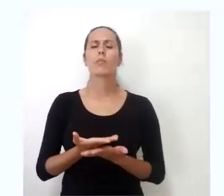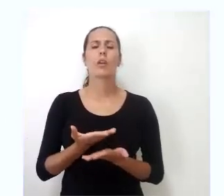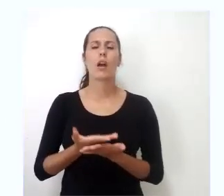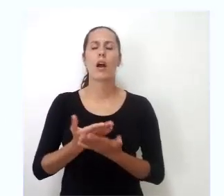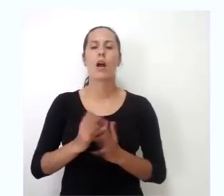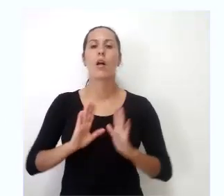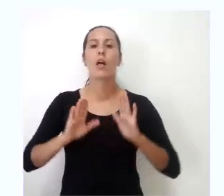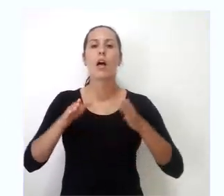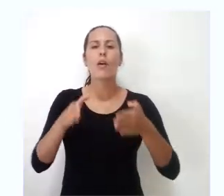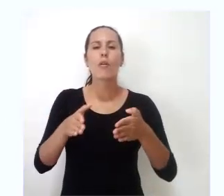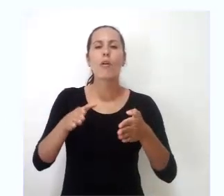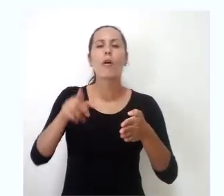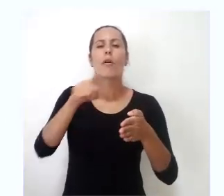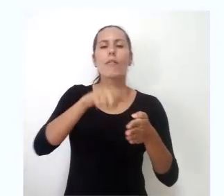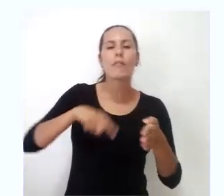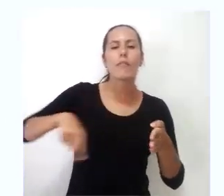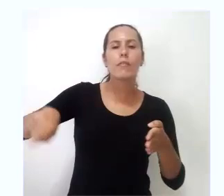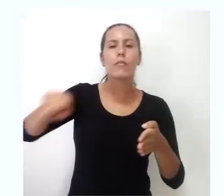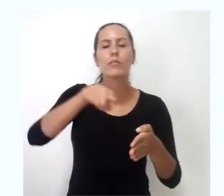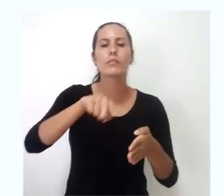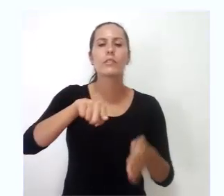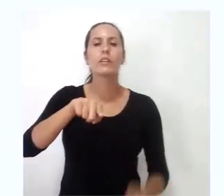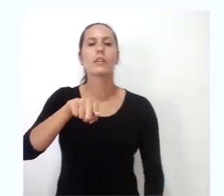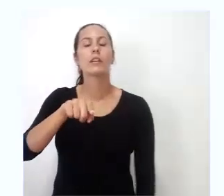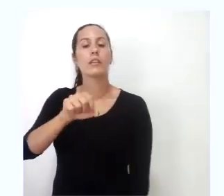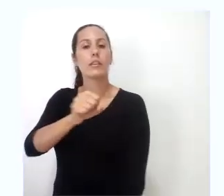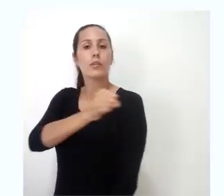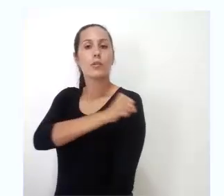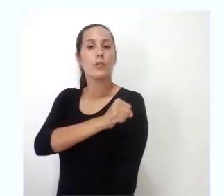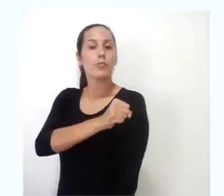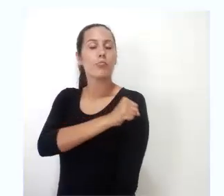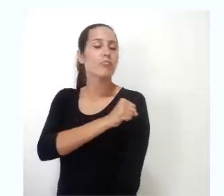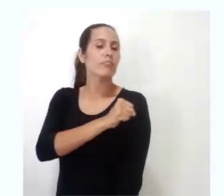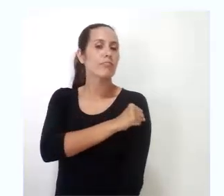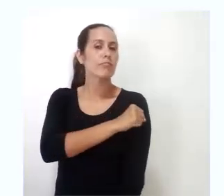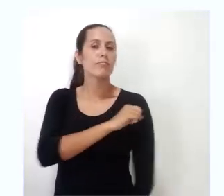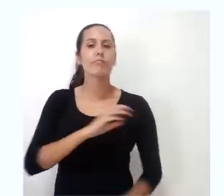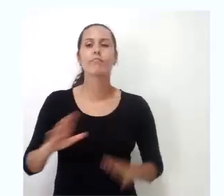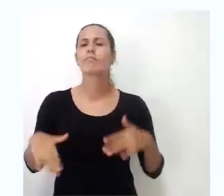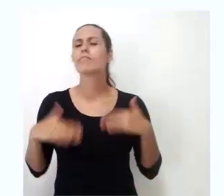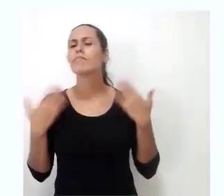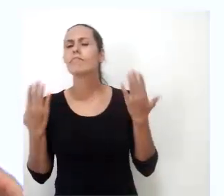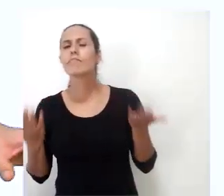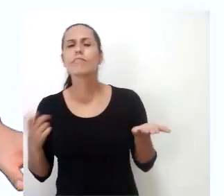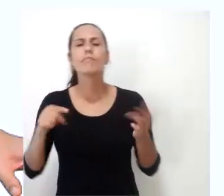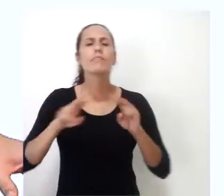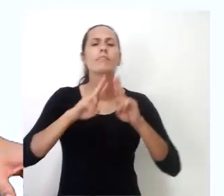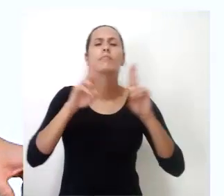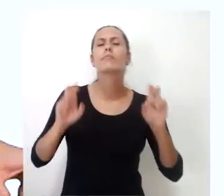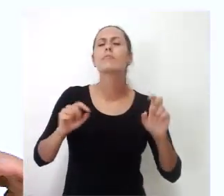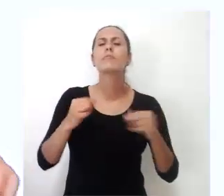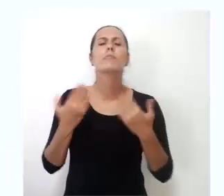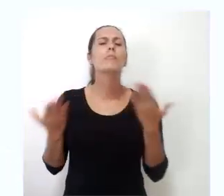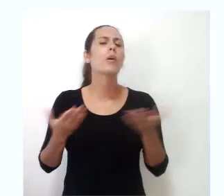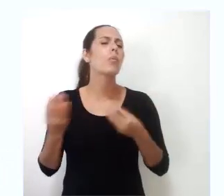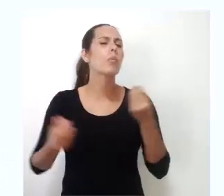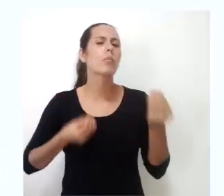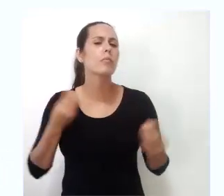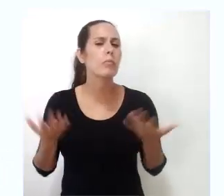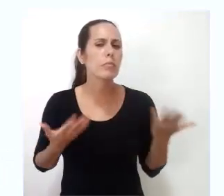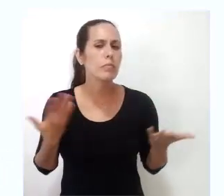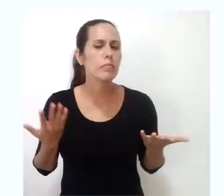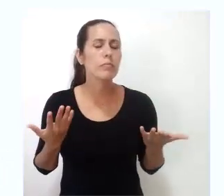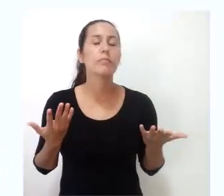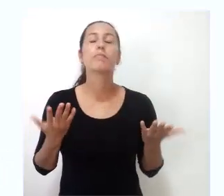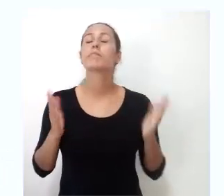falar, em especial, para vocês, estudantes do 8º ano. E qual será o tema de